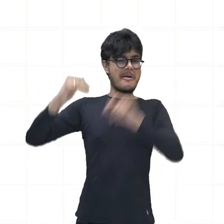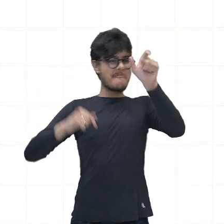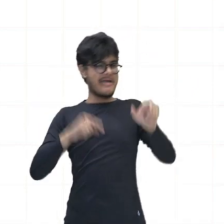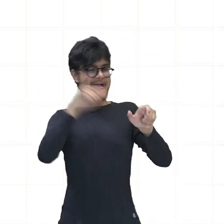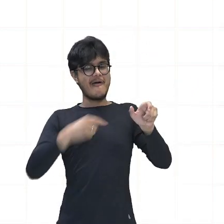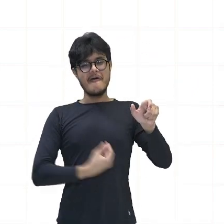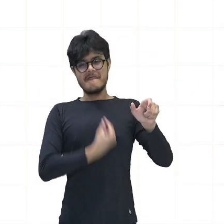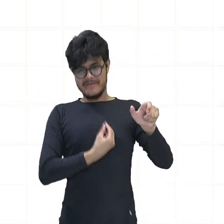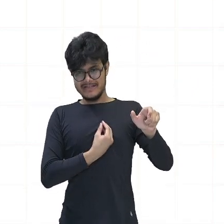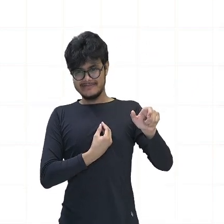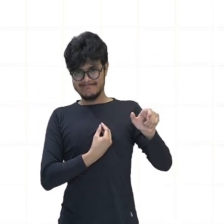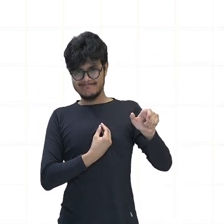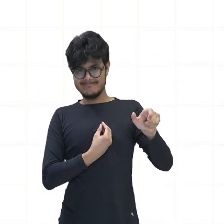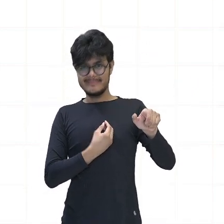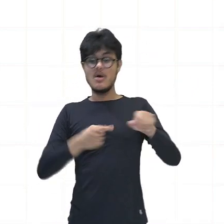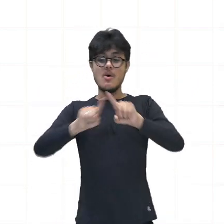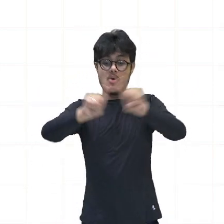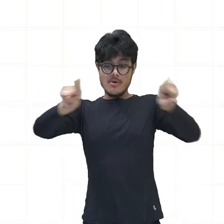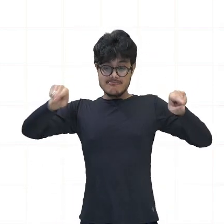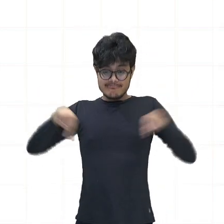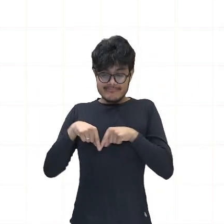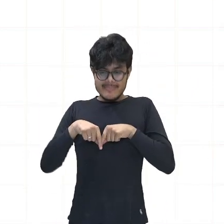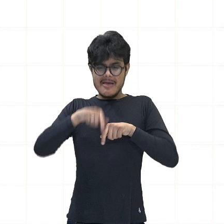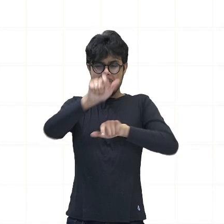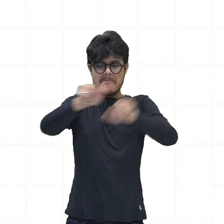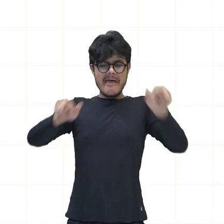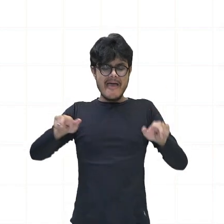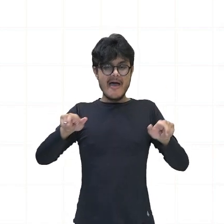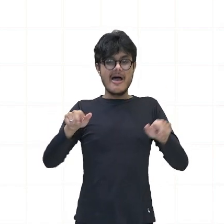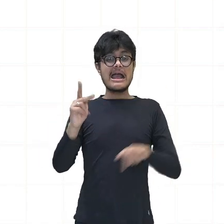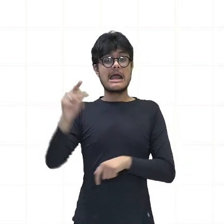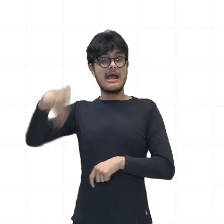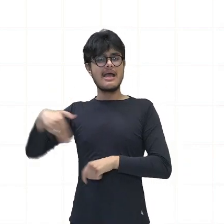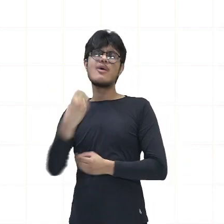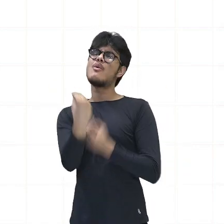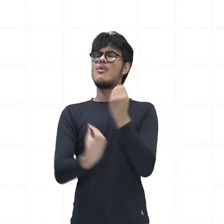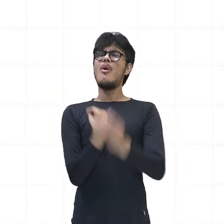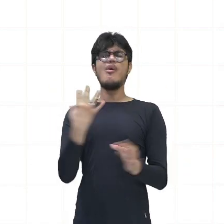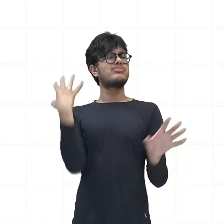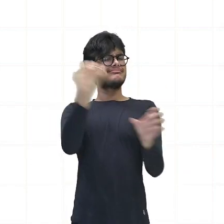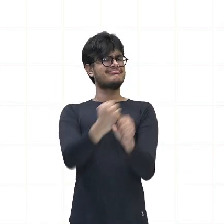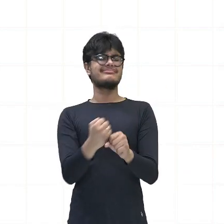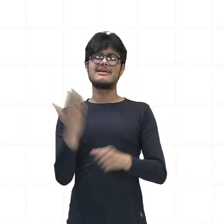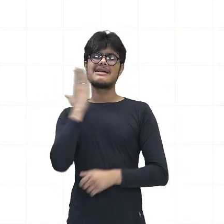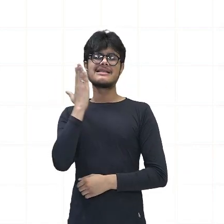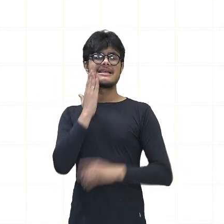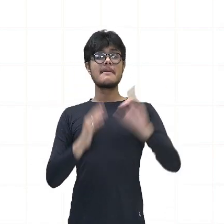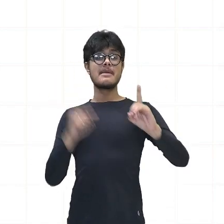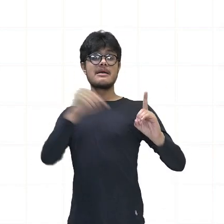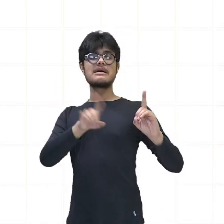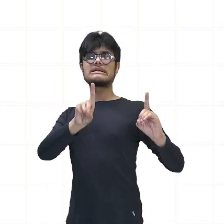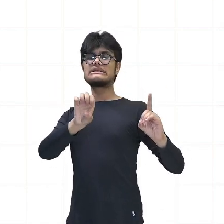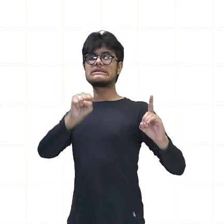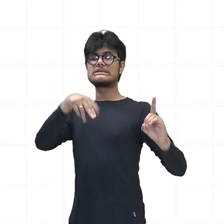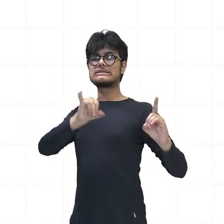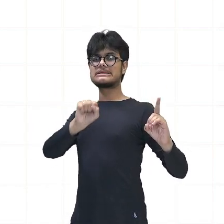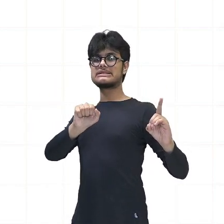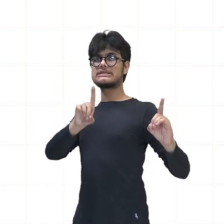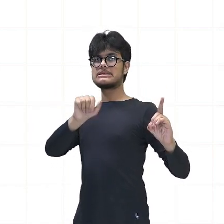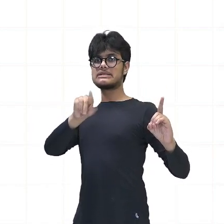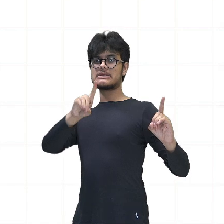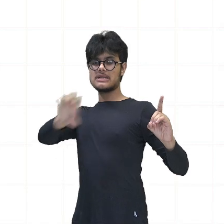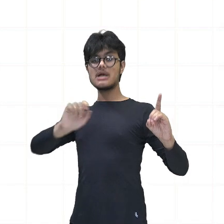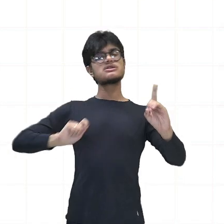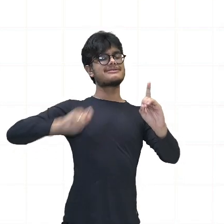poucos habitantes por quilômetros quadrados. Professora, mas como é que eu vou saber a densidade demográfica do Brasil ou de qualquer